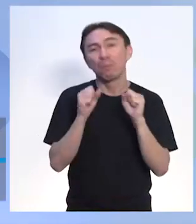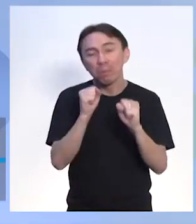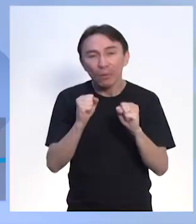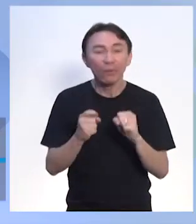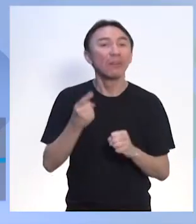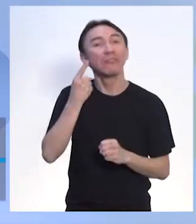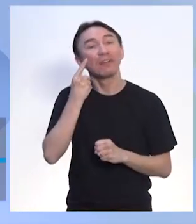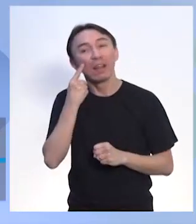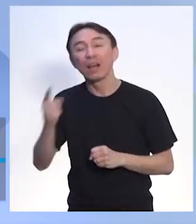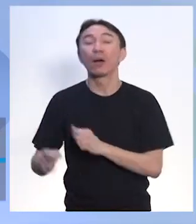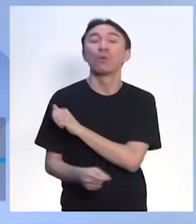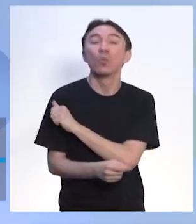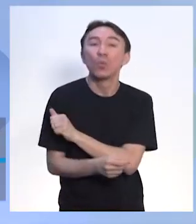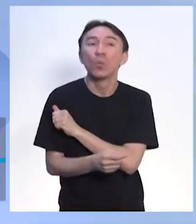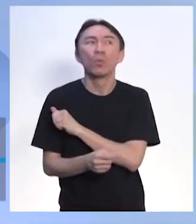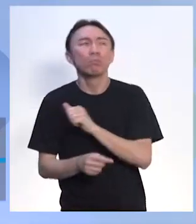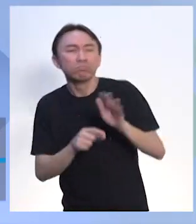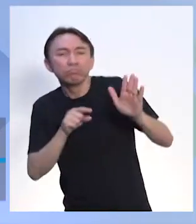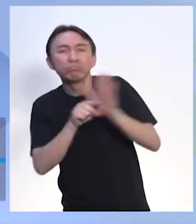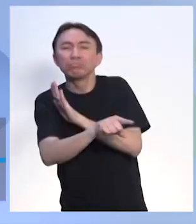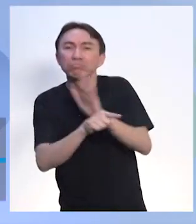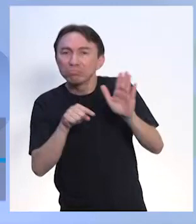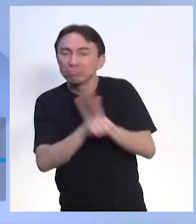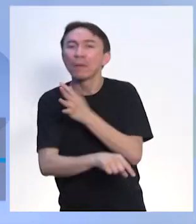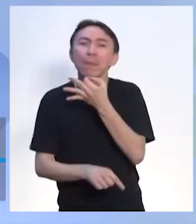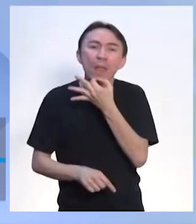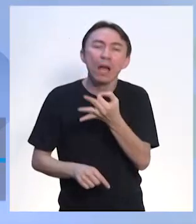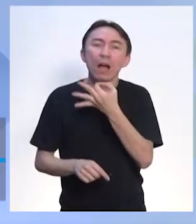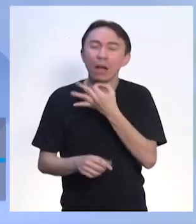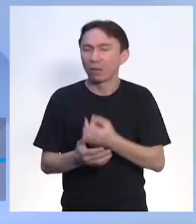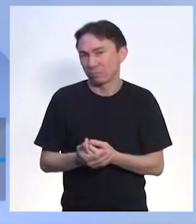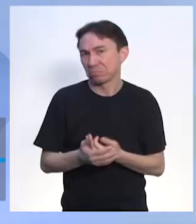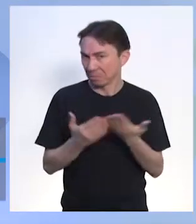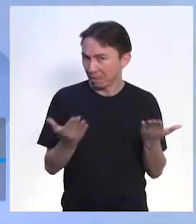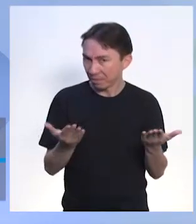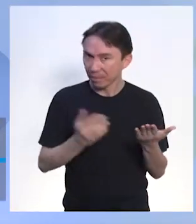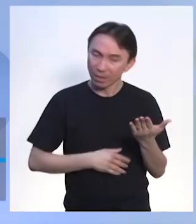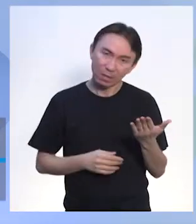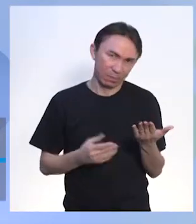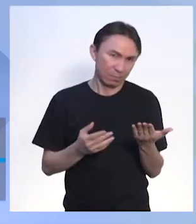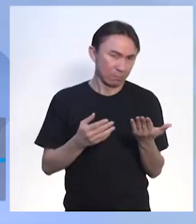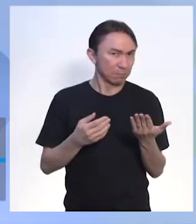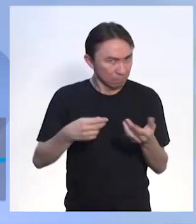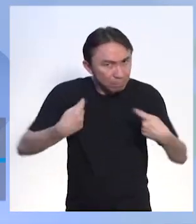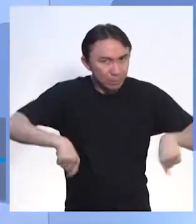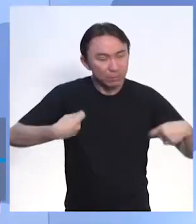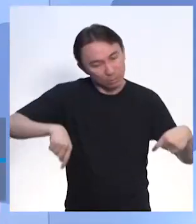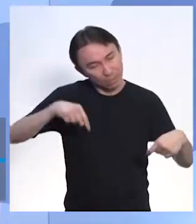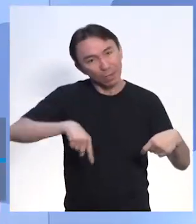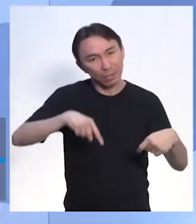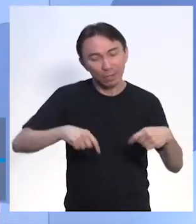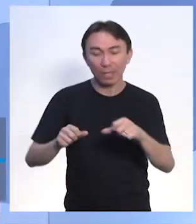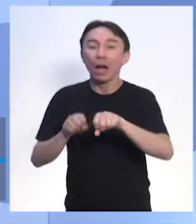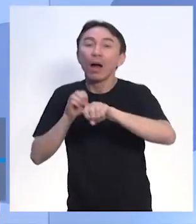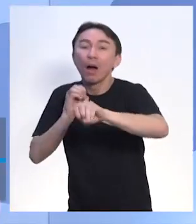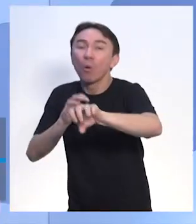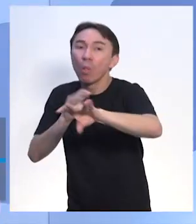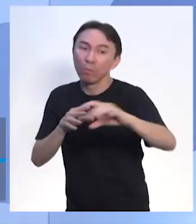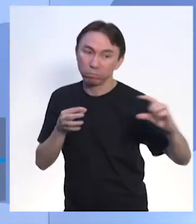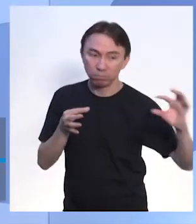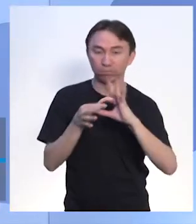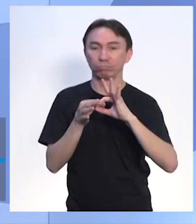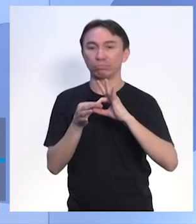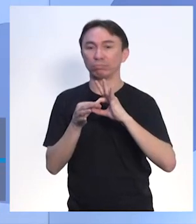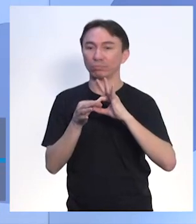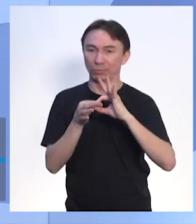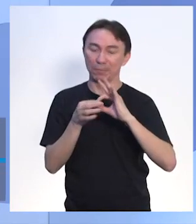estão perguntando, estão comentando. Claro, sempre pertinente coisas relacionadas à aula, Sim, né, Osmar? é verdade. Começou a enxurradas e